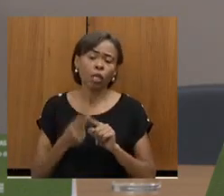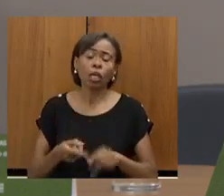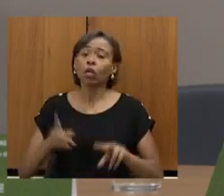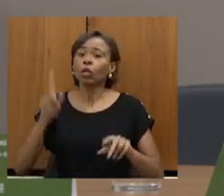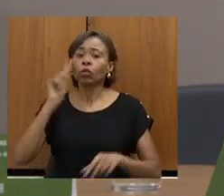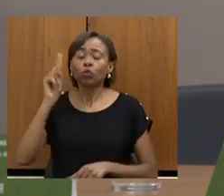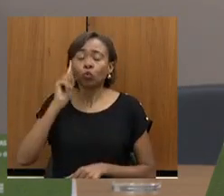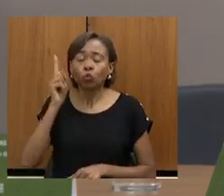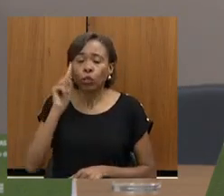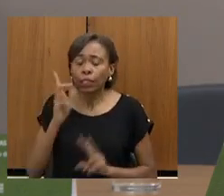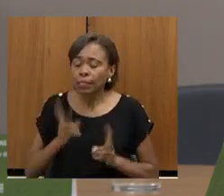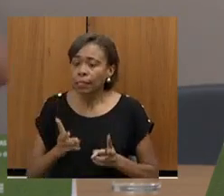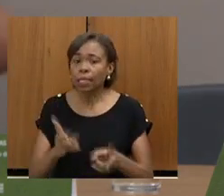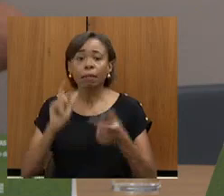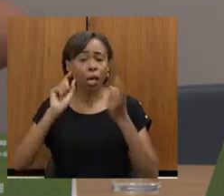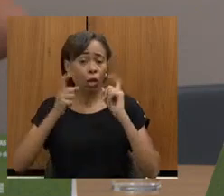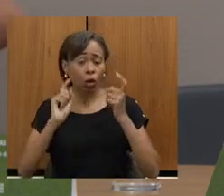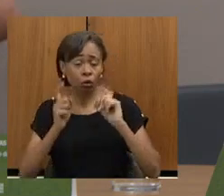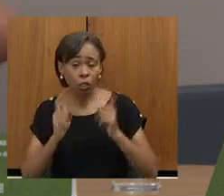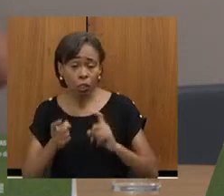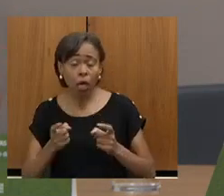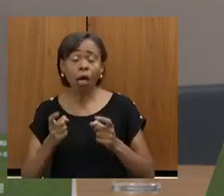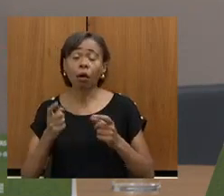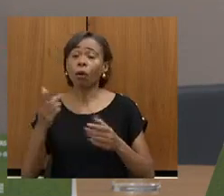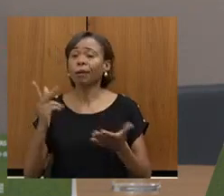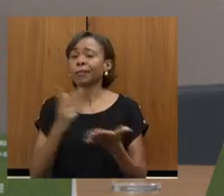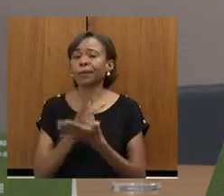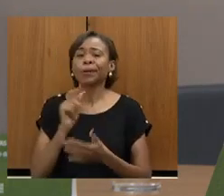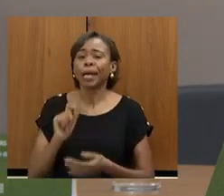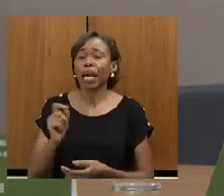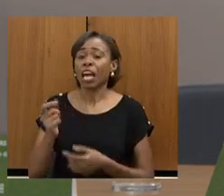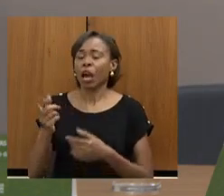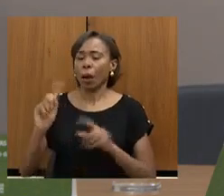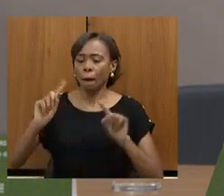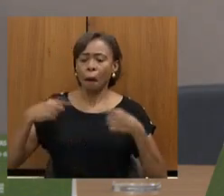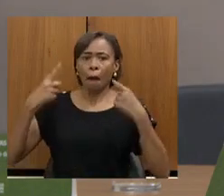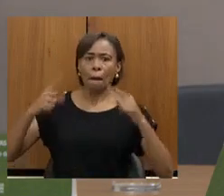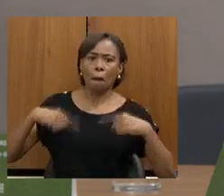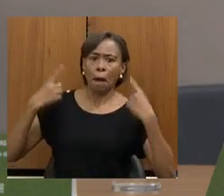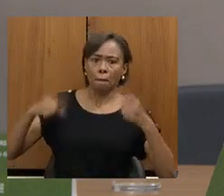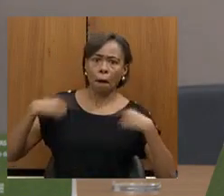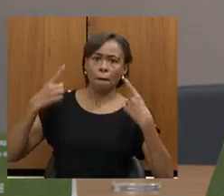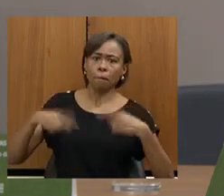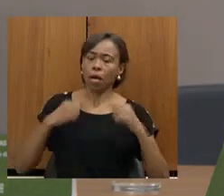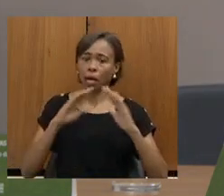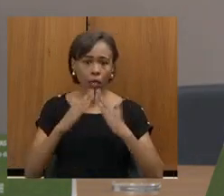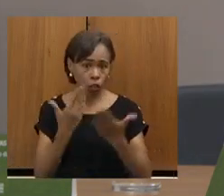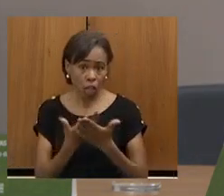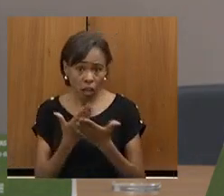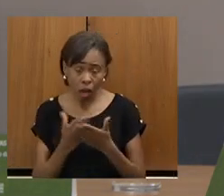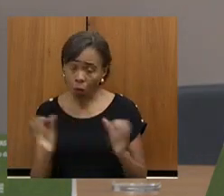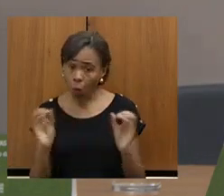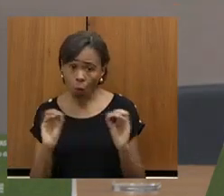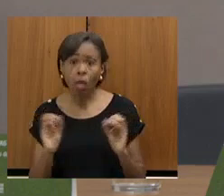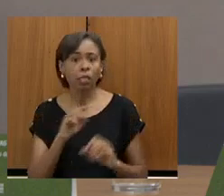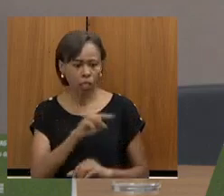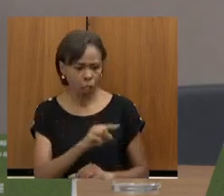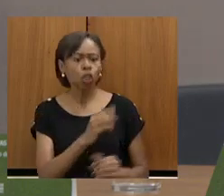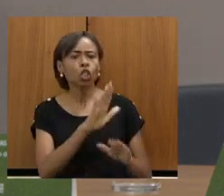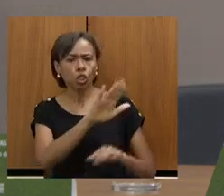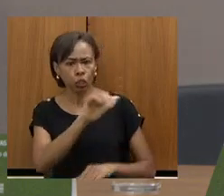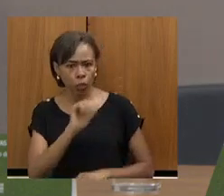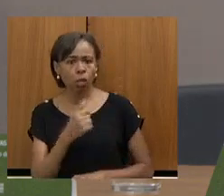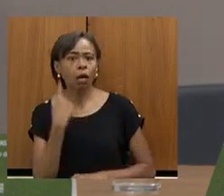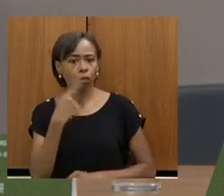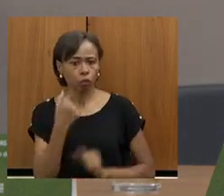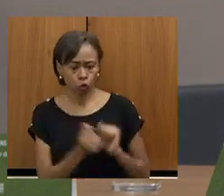ano, a culpa era sempre minha e do Davi, nunca da escola. Então, as advogadas foram contratadas apenas, então, somente para estarem comigo lá.